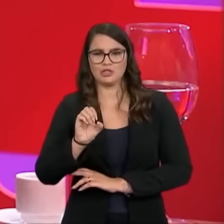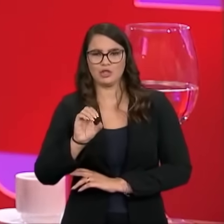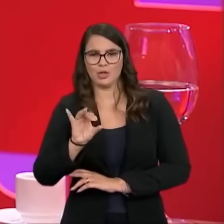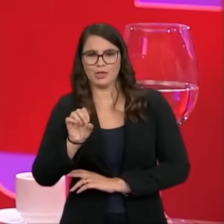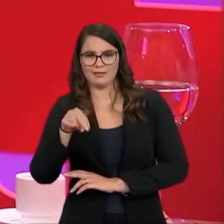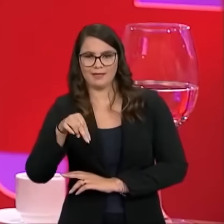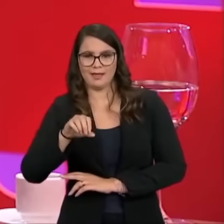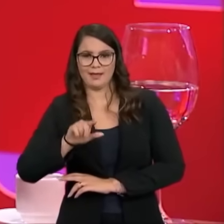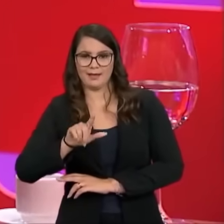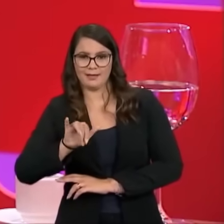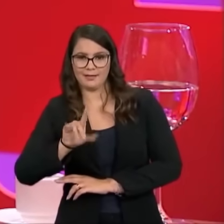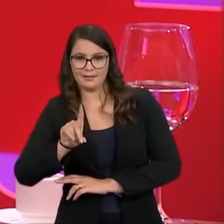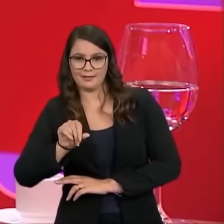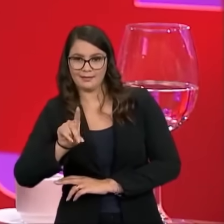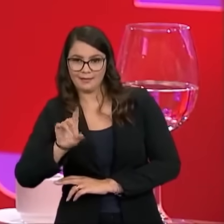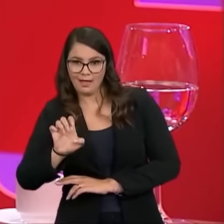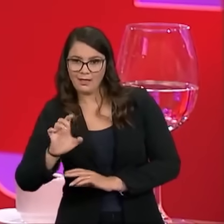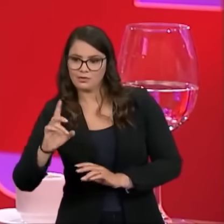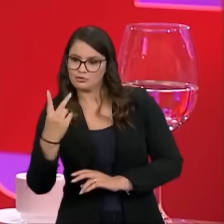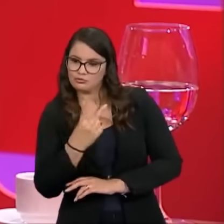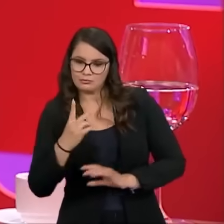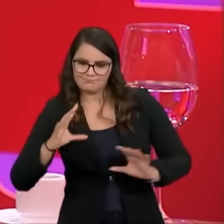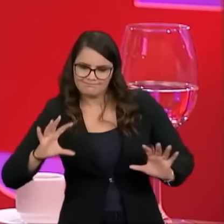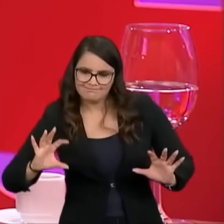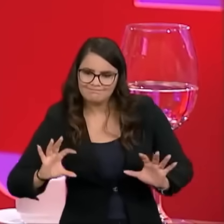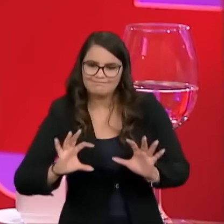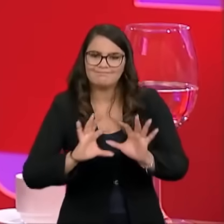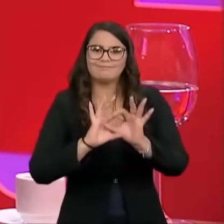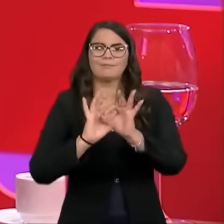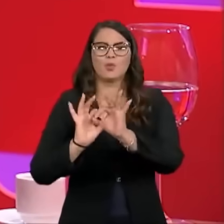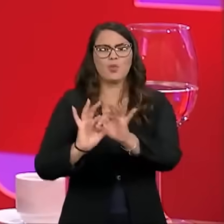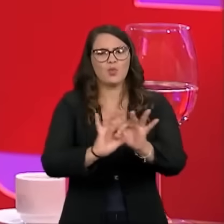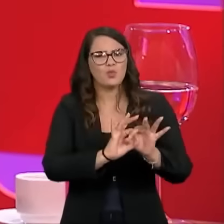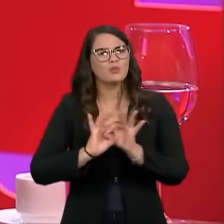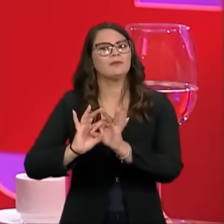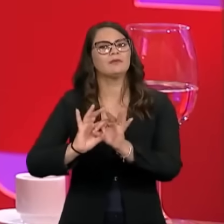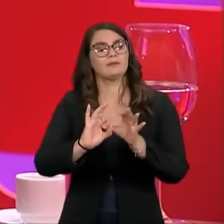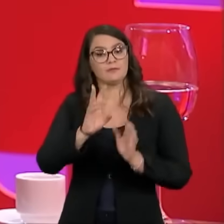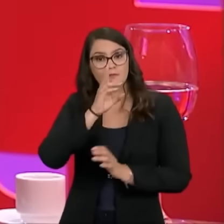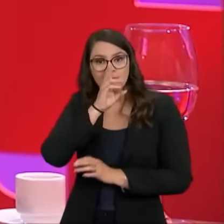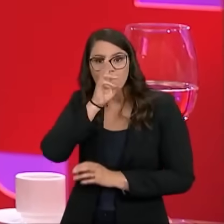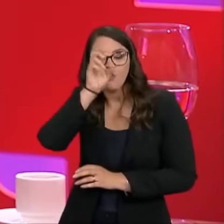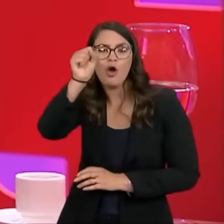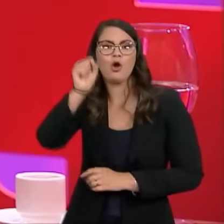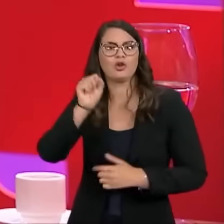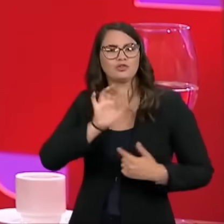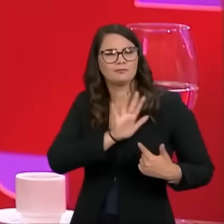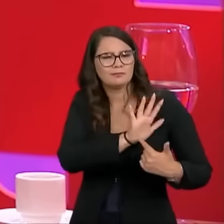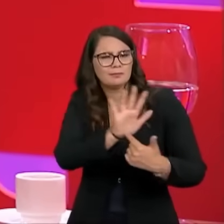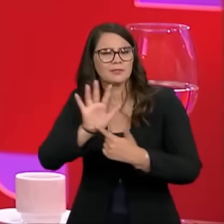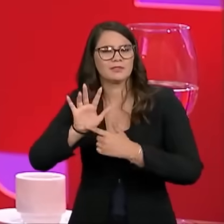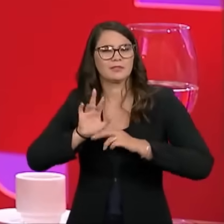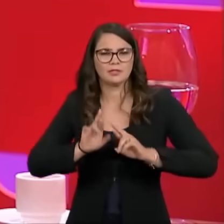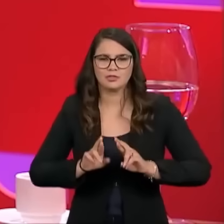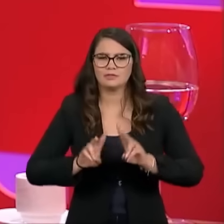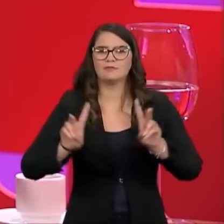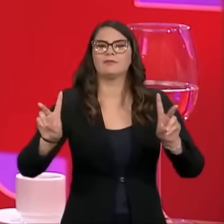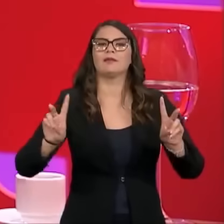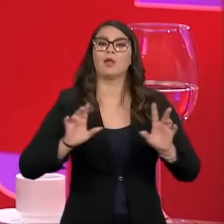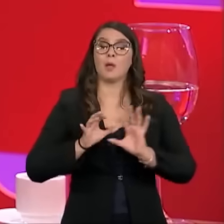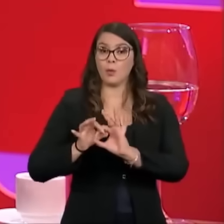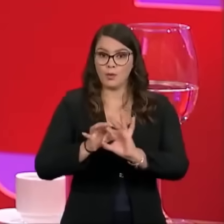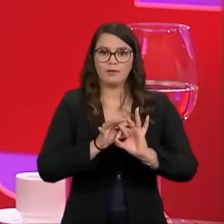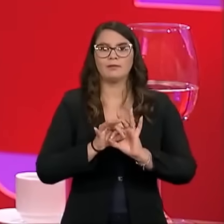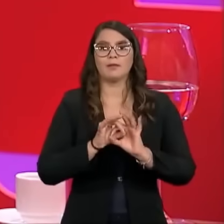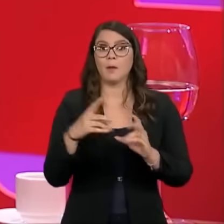sentido ela ganha este objetivo unir unir para fortalecer unir para mostrar as diferenças unir porque